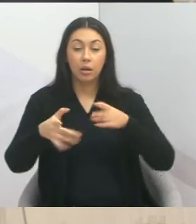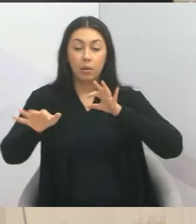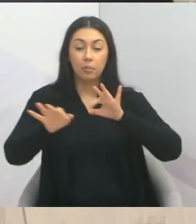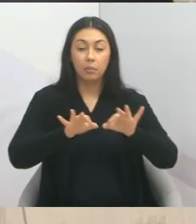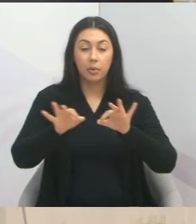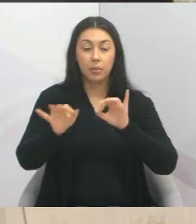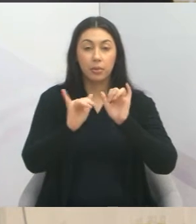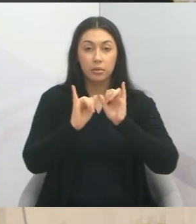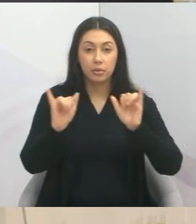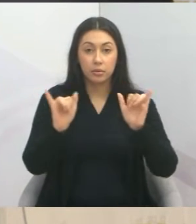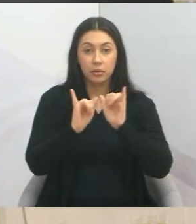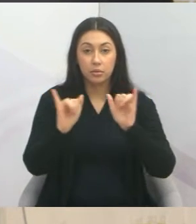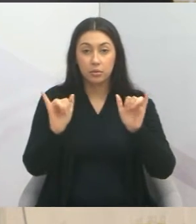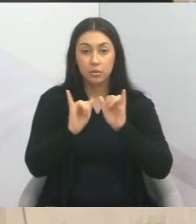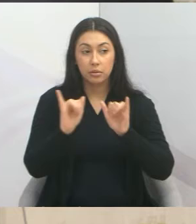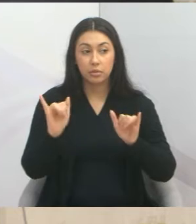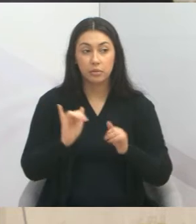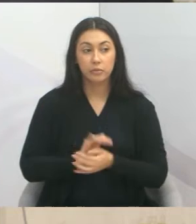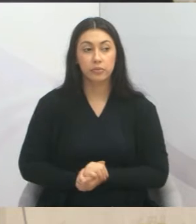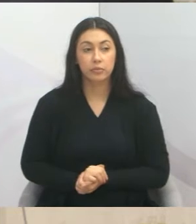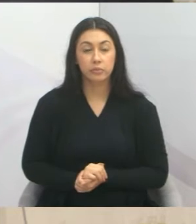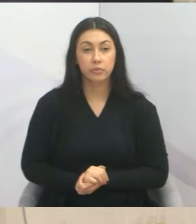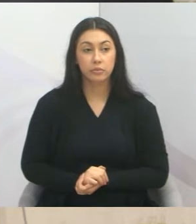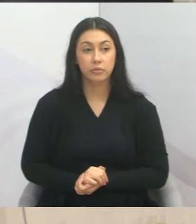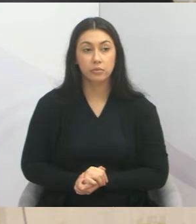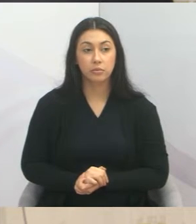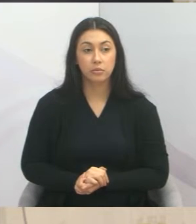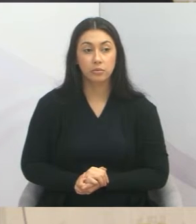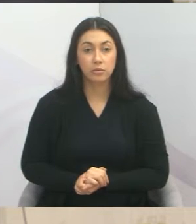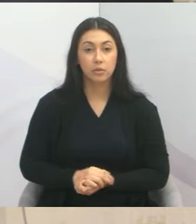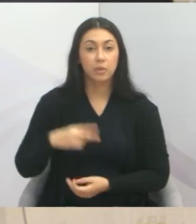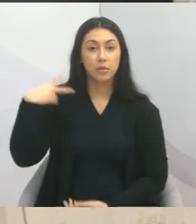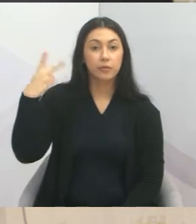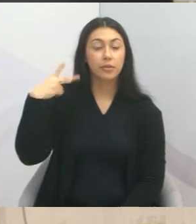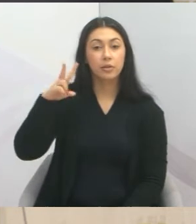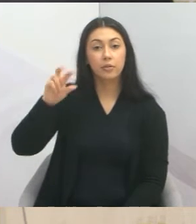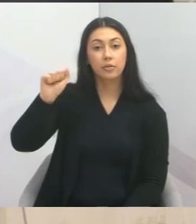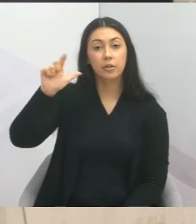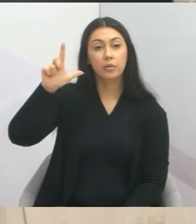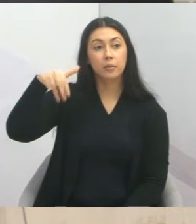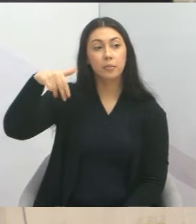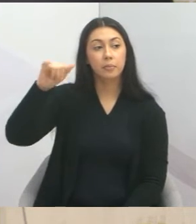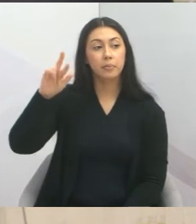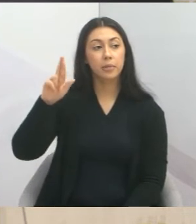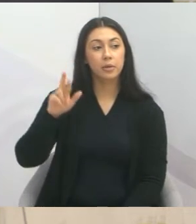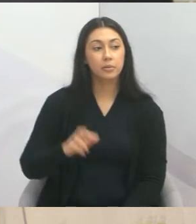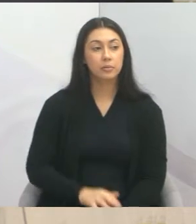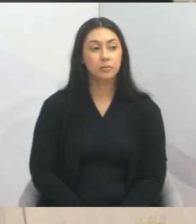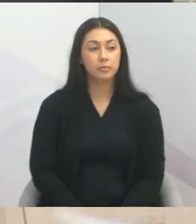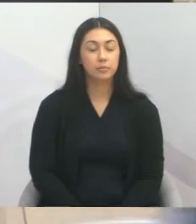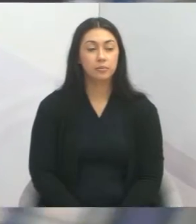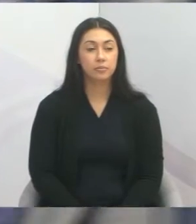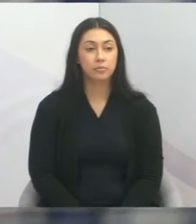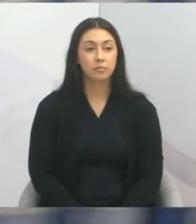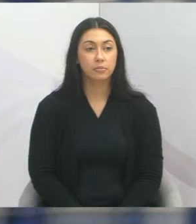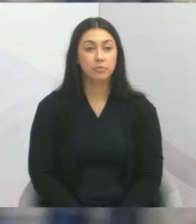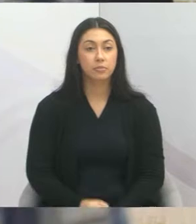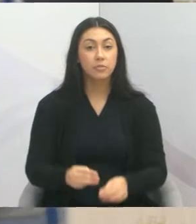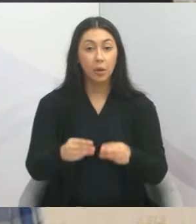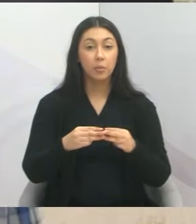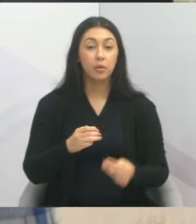adotadas as providências habituais para a divulgação da presente manifestação Vereador Valmir do parque Meia Lua do